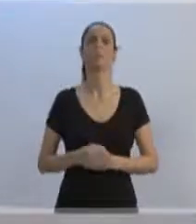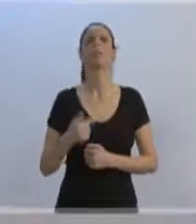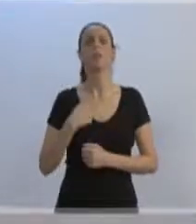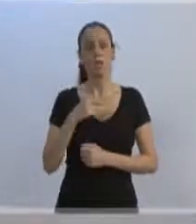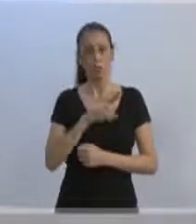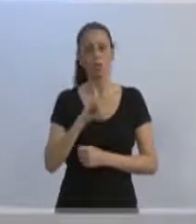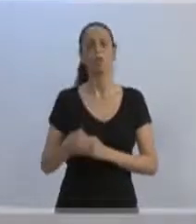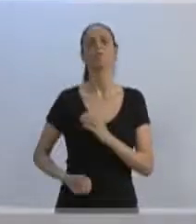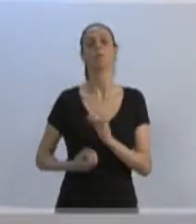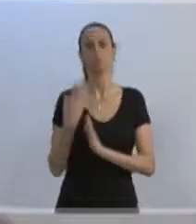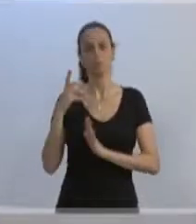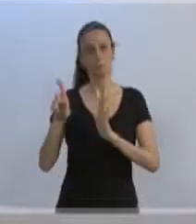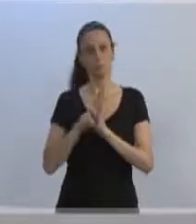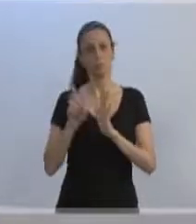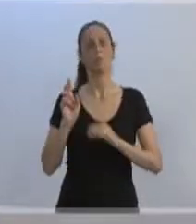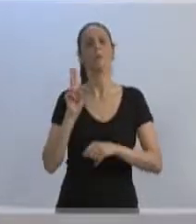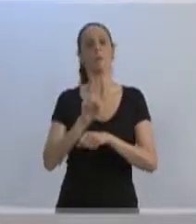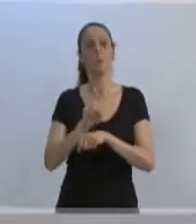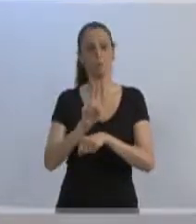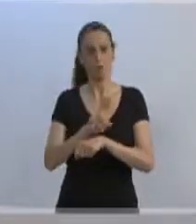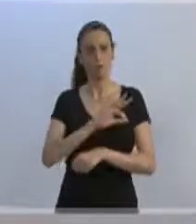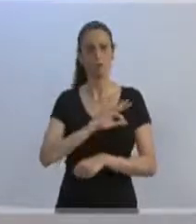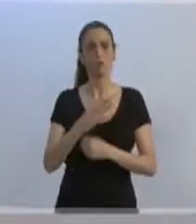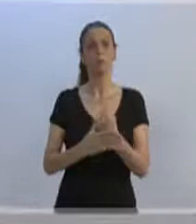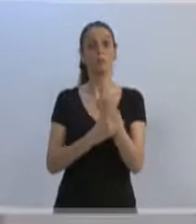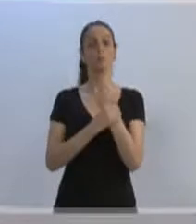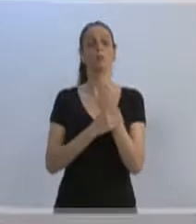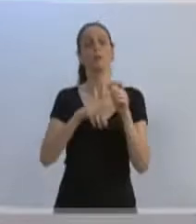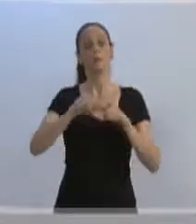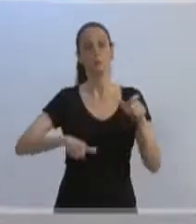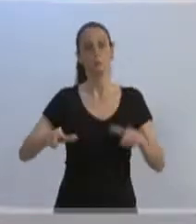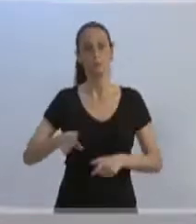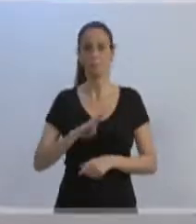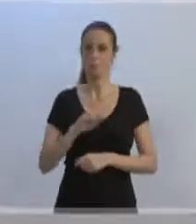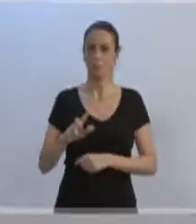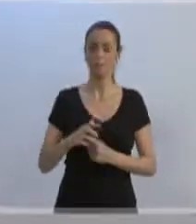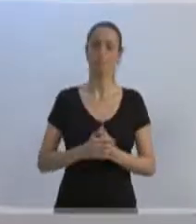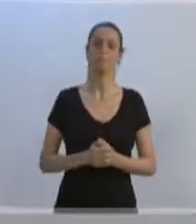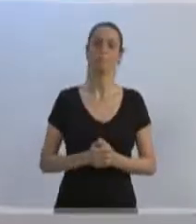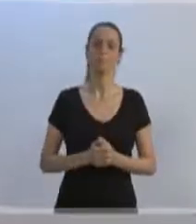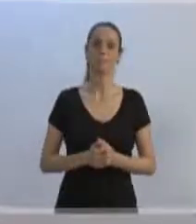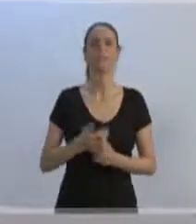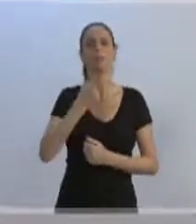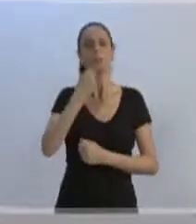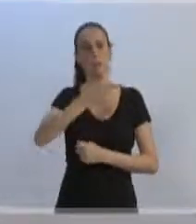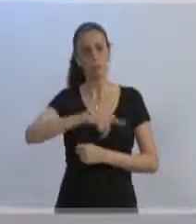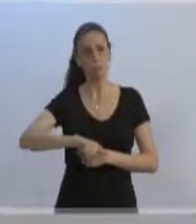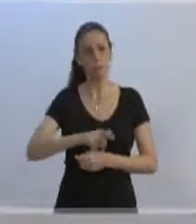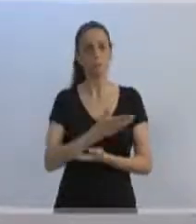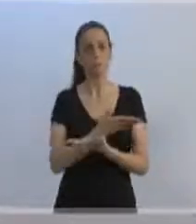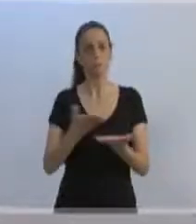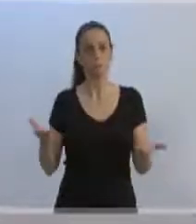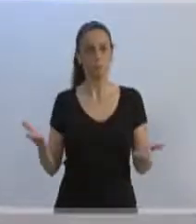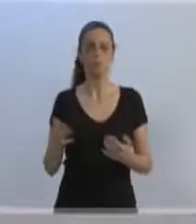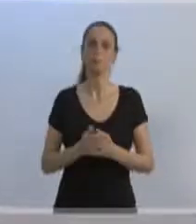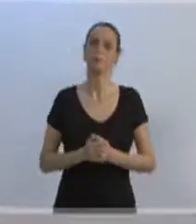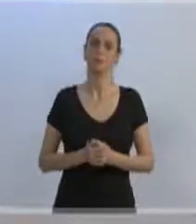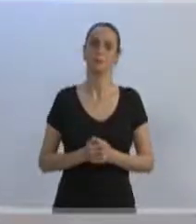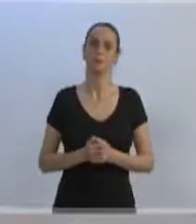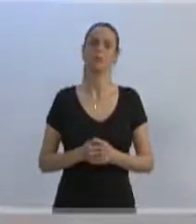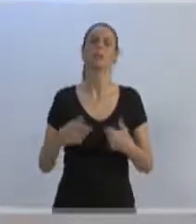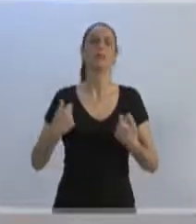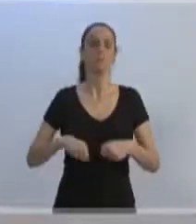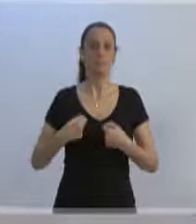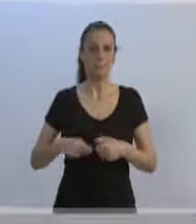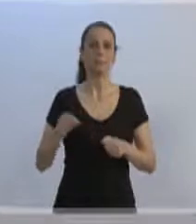proteger os policiais militares que para dar mais segurança ao nosso munícipe e digo mais e digo mais pra vocês digo que tem que